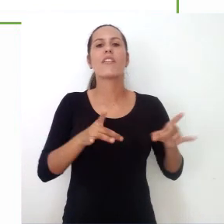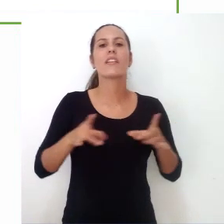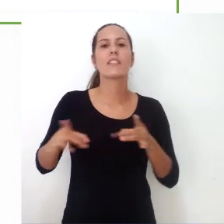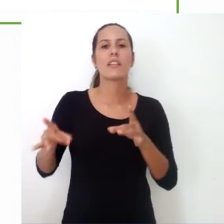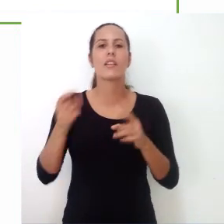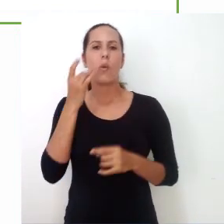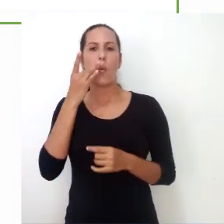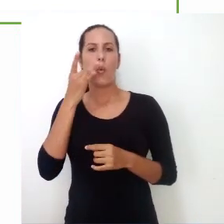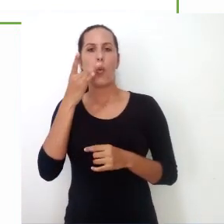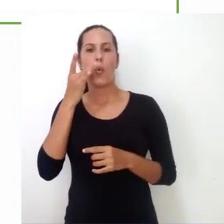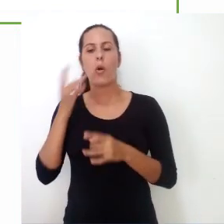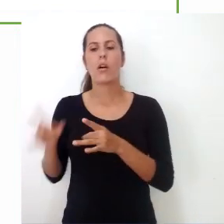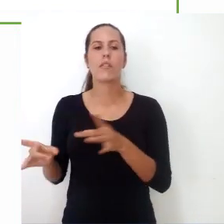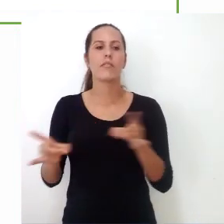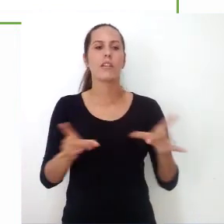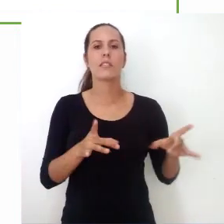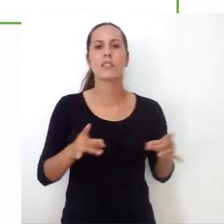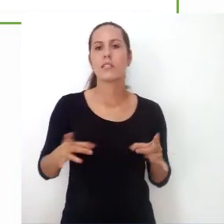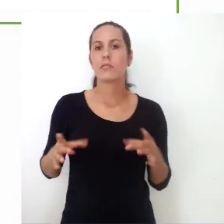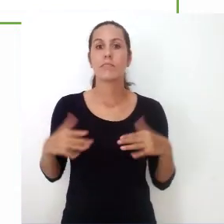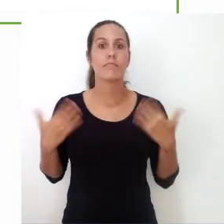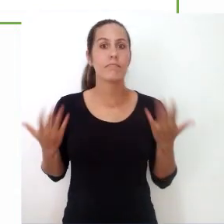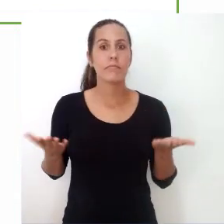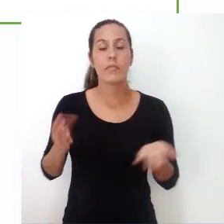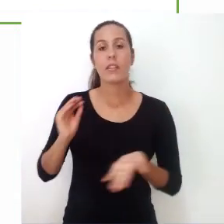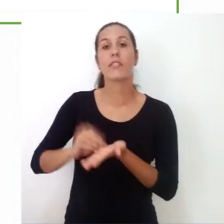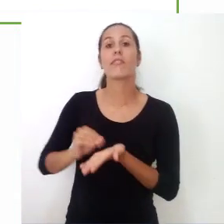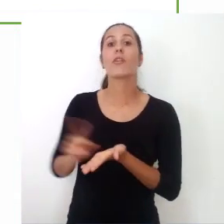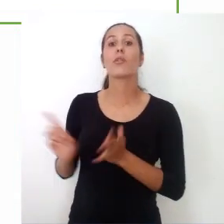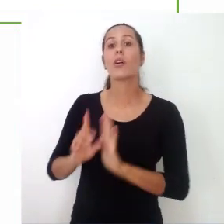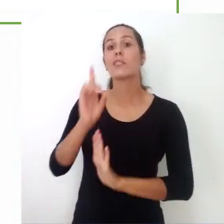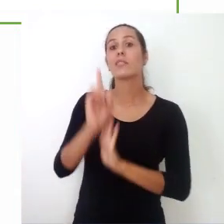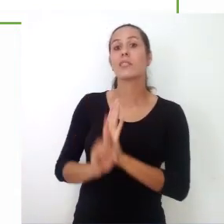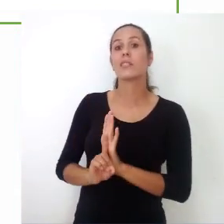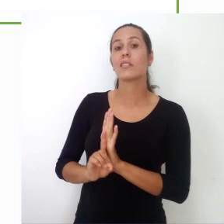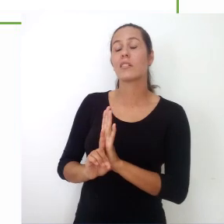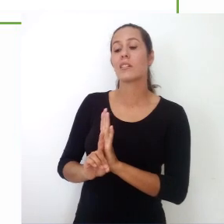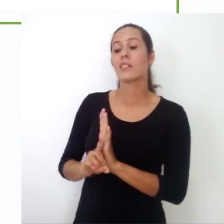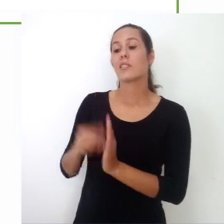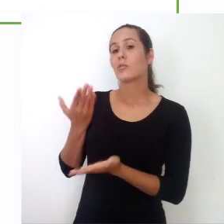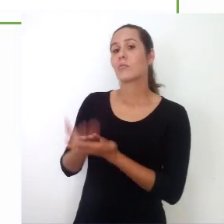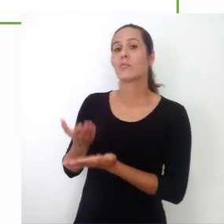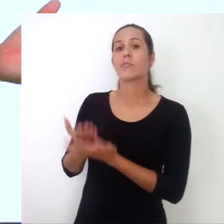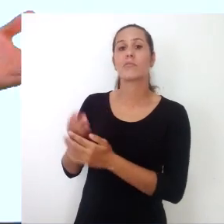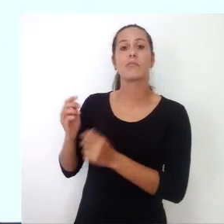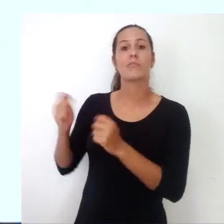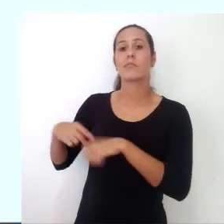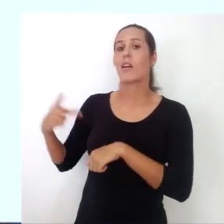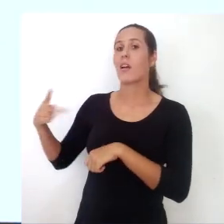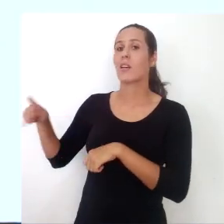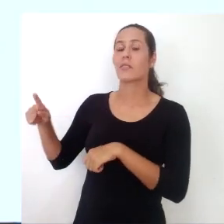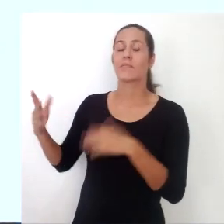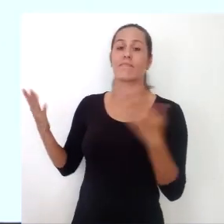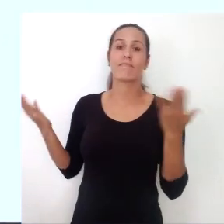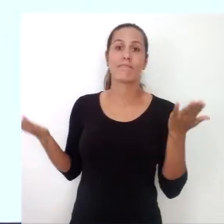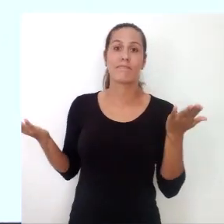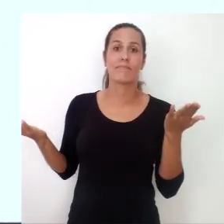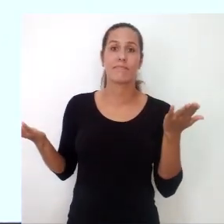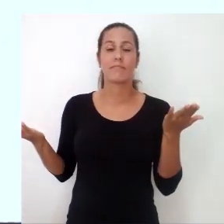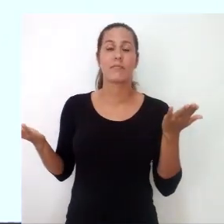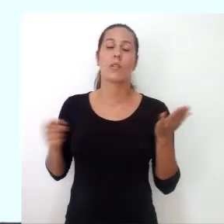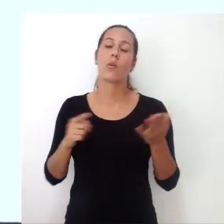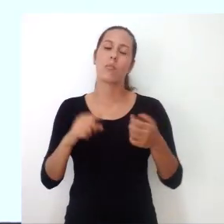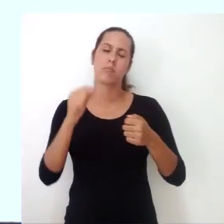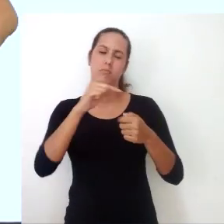um trânsito. Vejam que há aí o quê? A falta do direito ao estudo. Então, essas imagens que eu